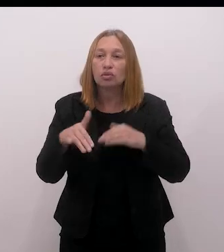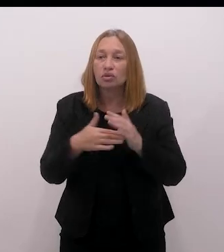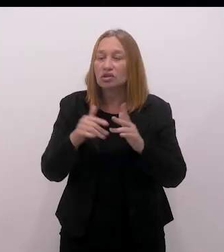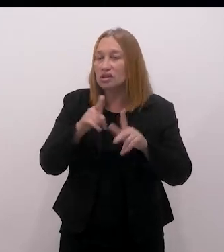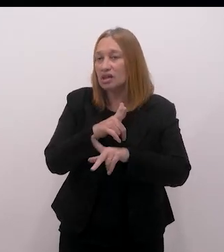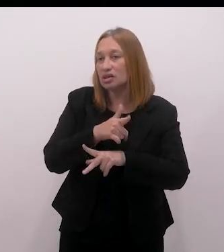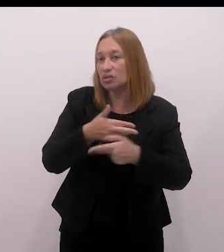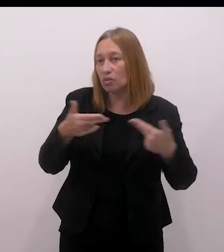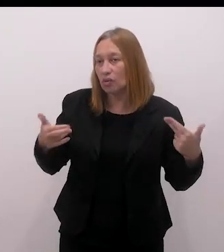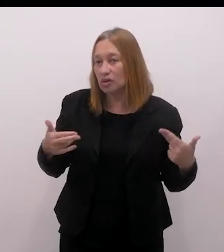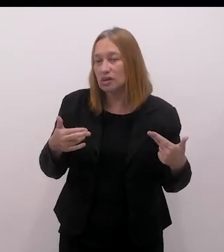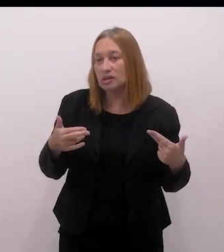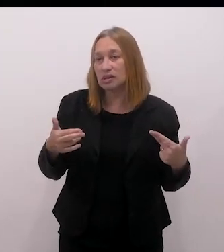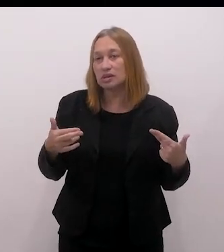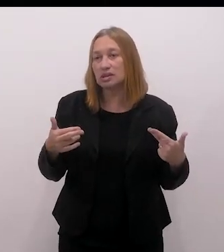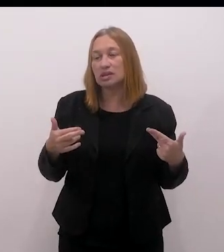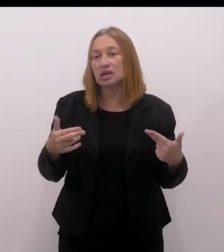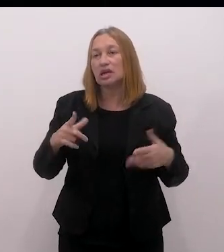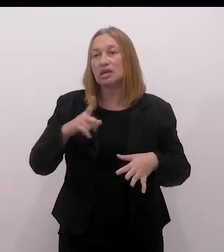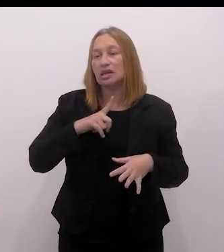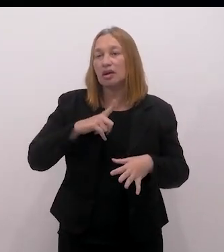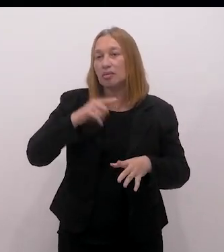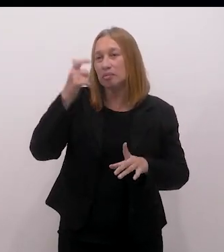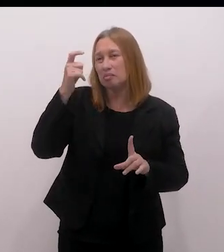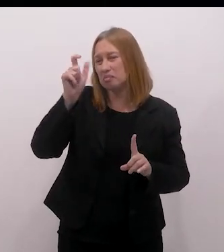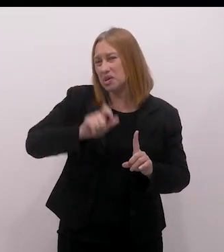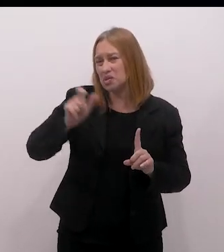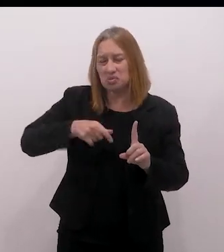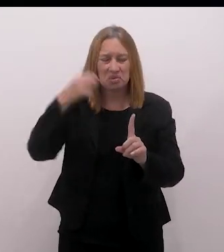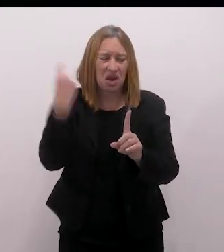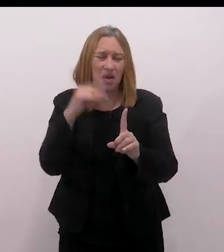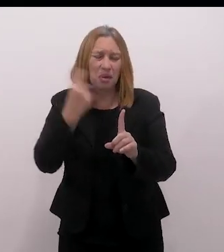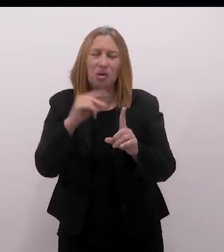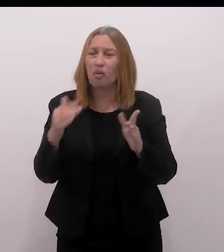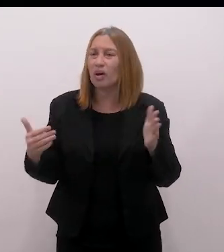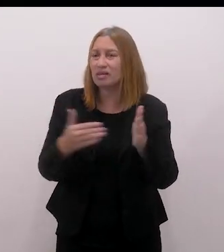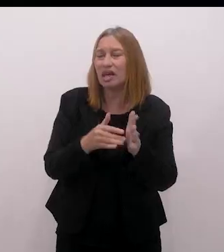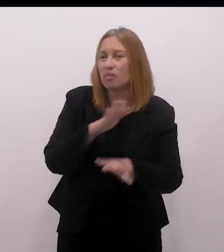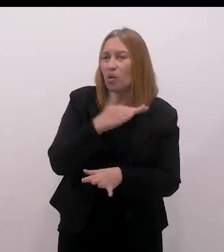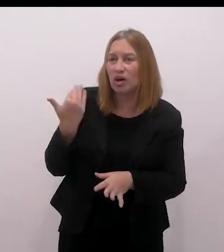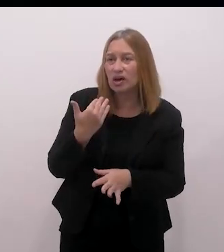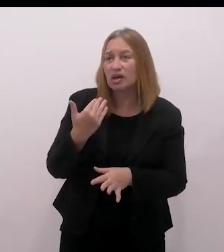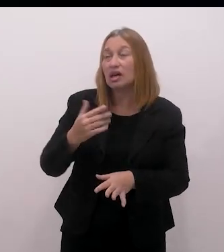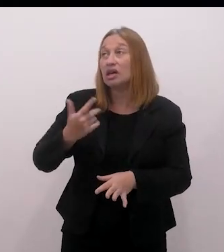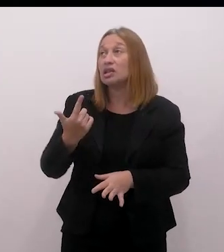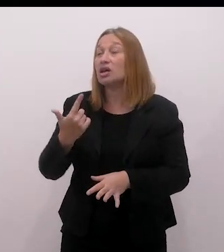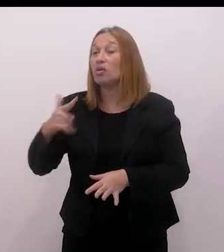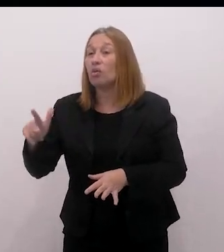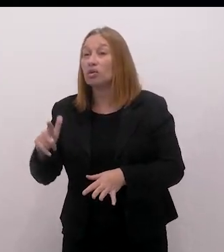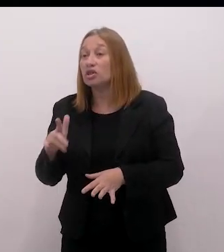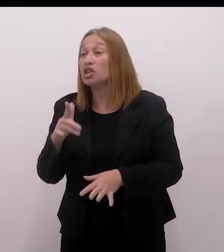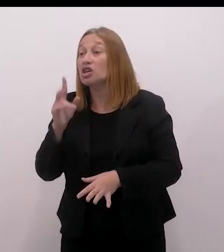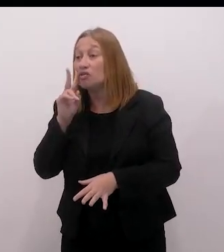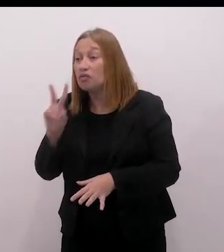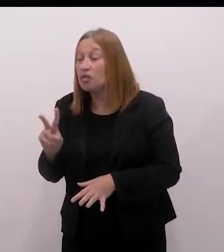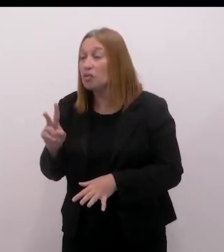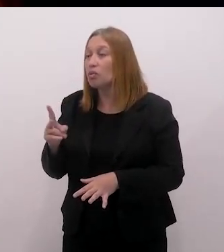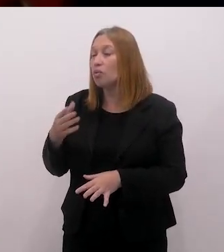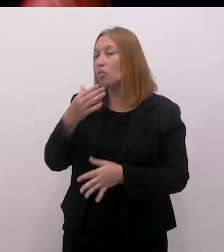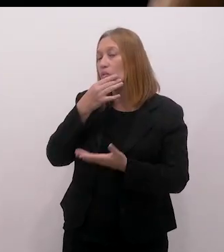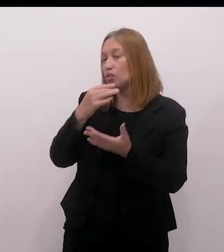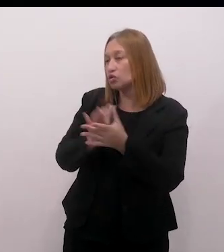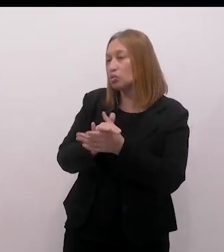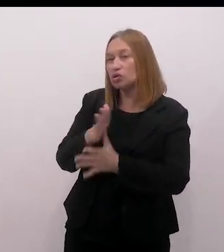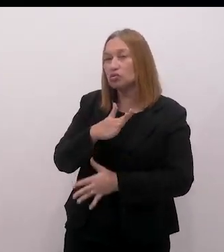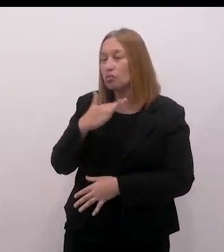e todas as situações extremas. Gente que apanhou, saiu de casa, gente que apanhou até morrer, gente que o marido se matou na